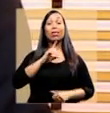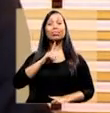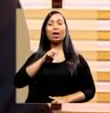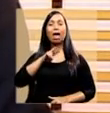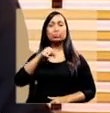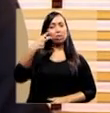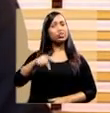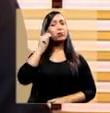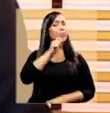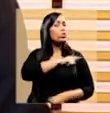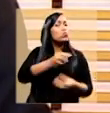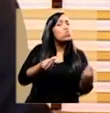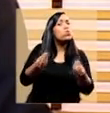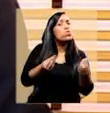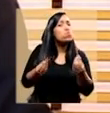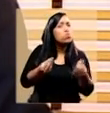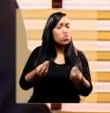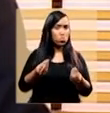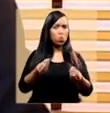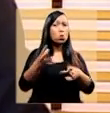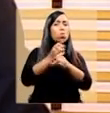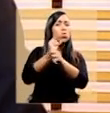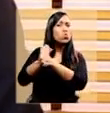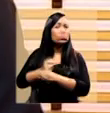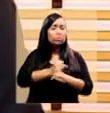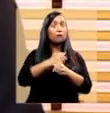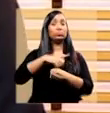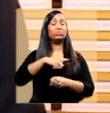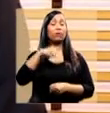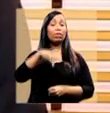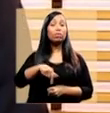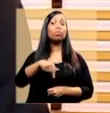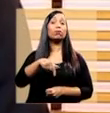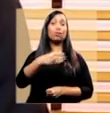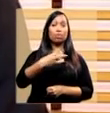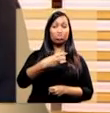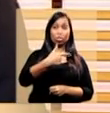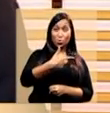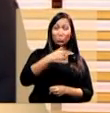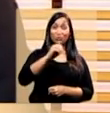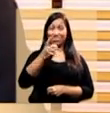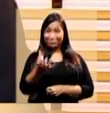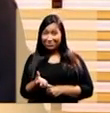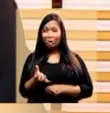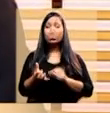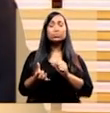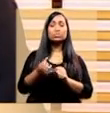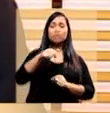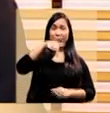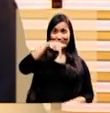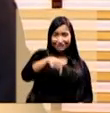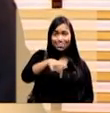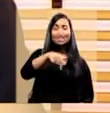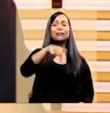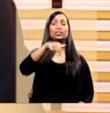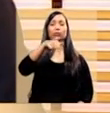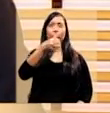Doutora Dálice, aqui em Rio Preto, como é que nós estamos? Os dados, eu tenho aqui, em 2016 foram